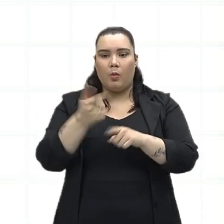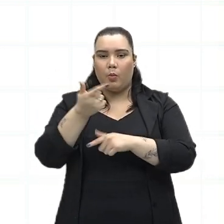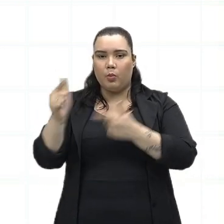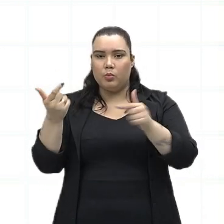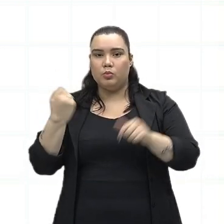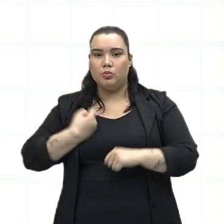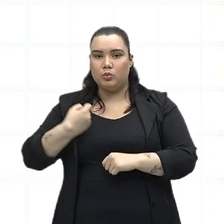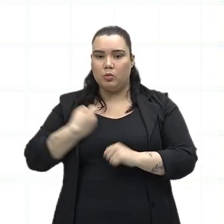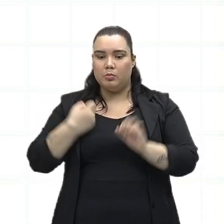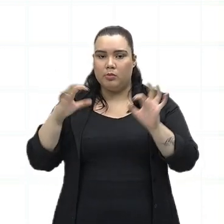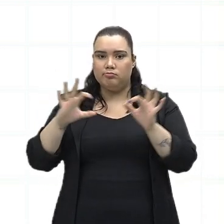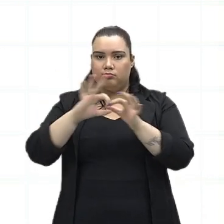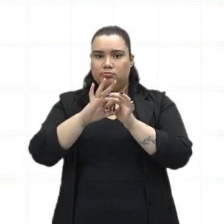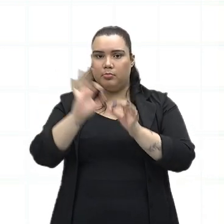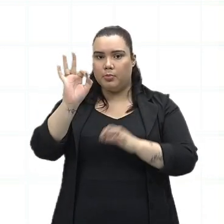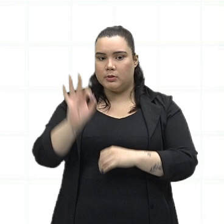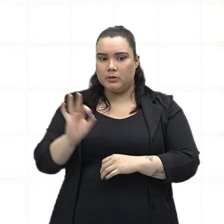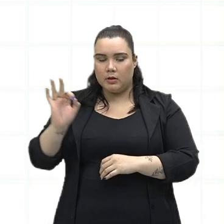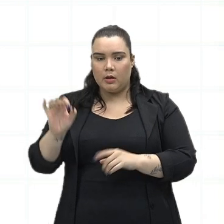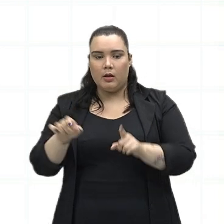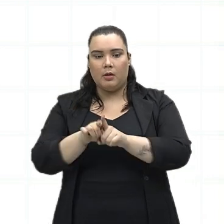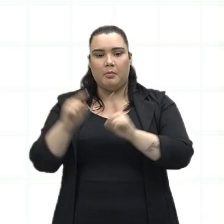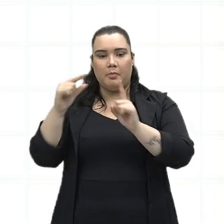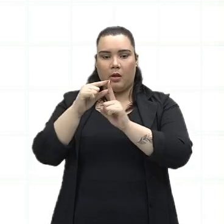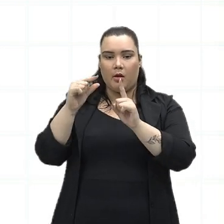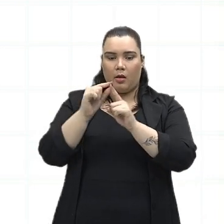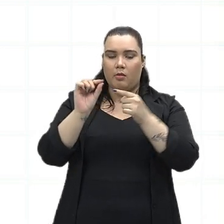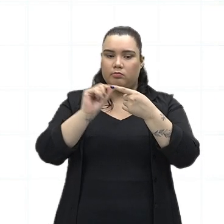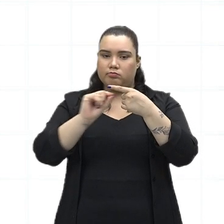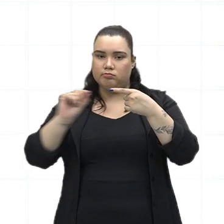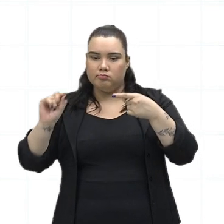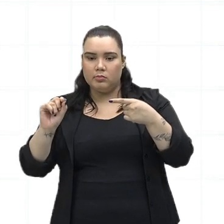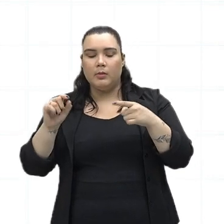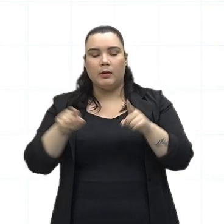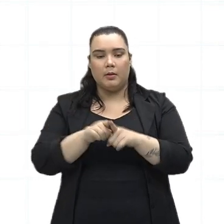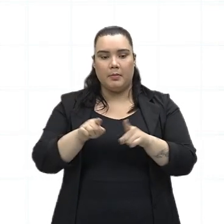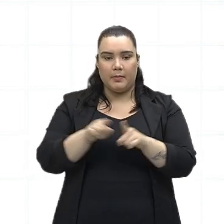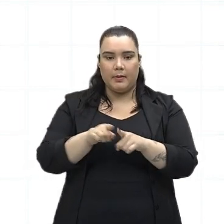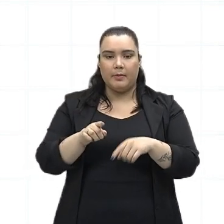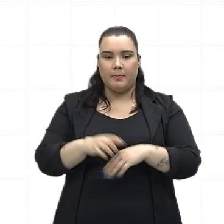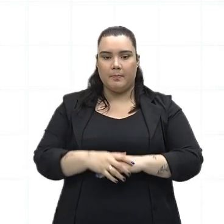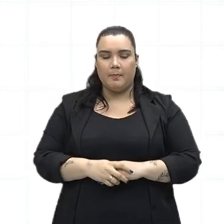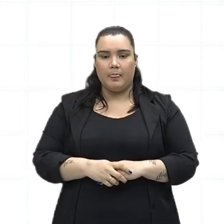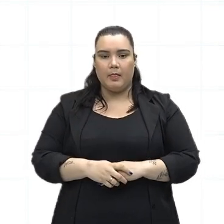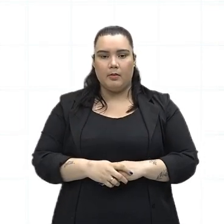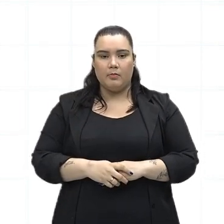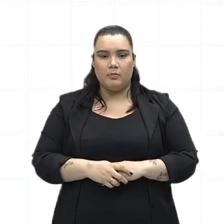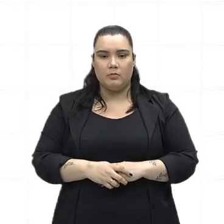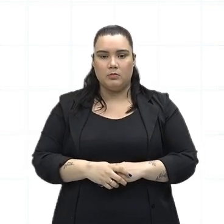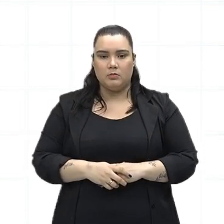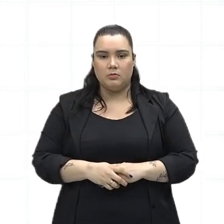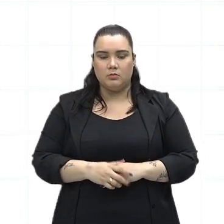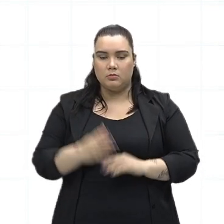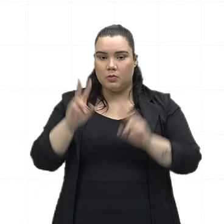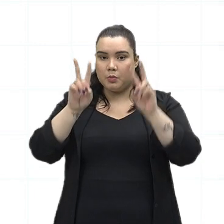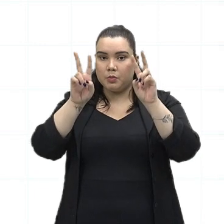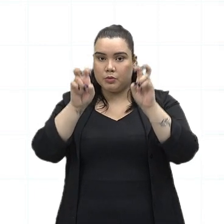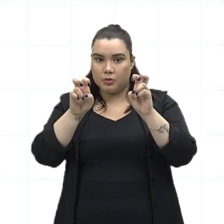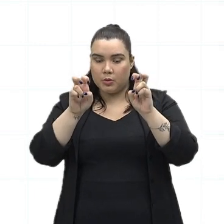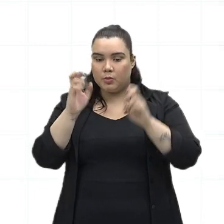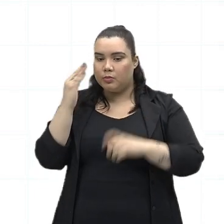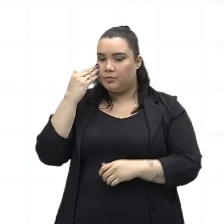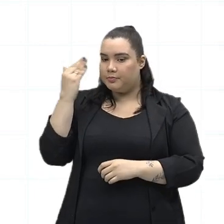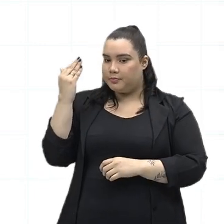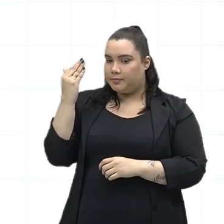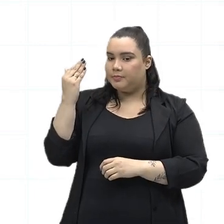sublinhadas, ok? Vamos lá dar uma olhadinha, continuando esse texto. Tá, então o título, ele